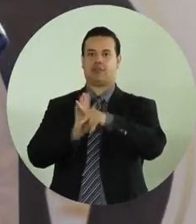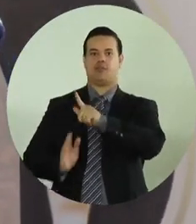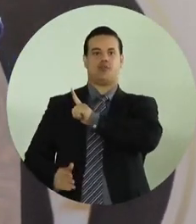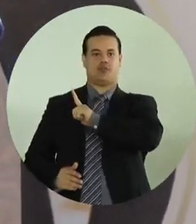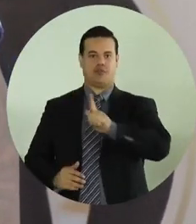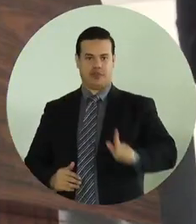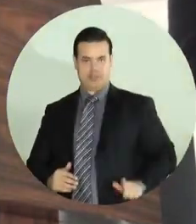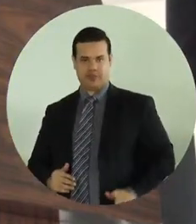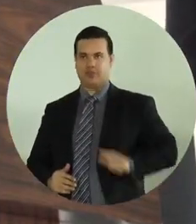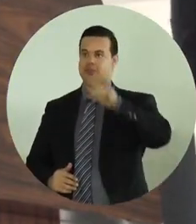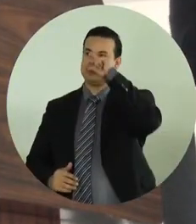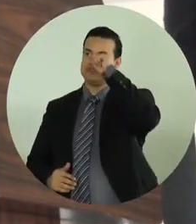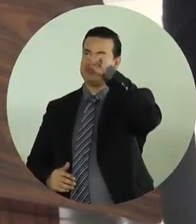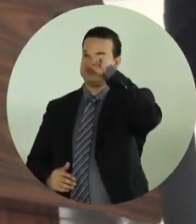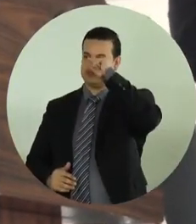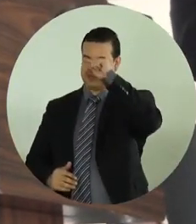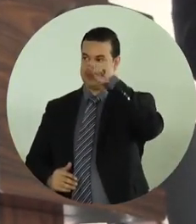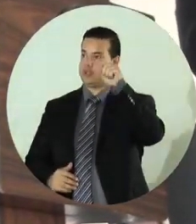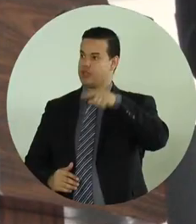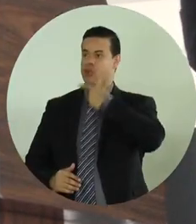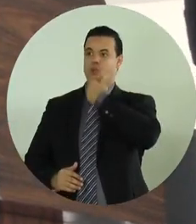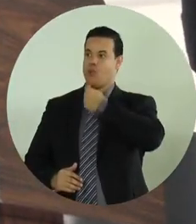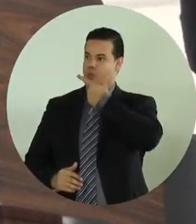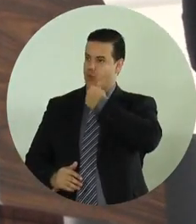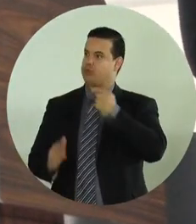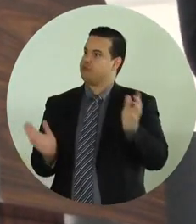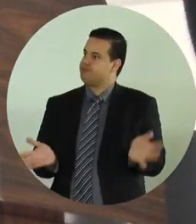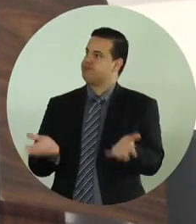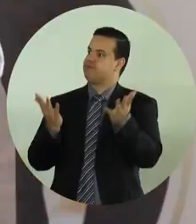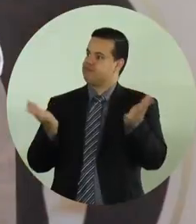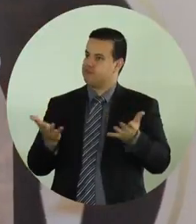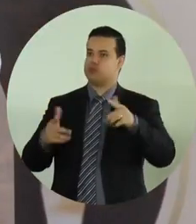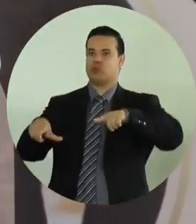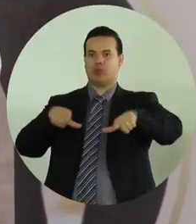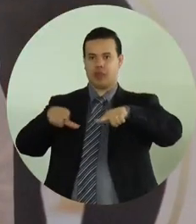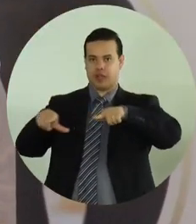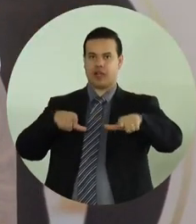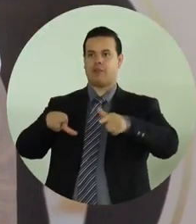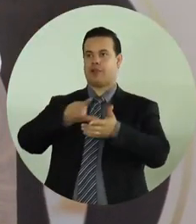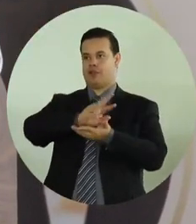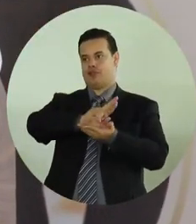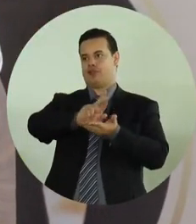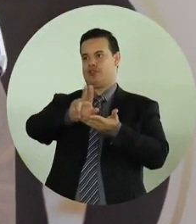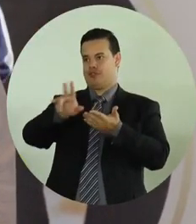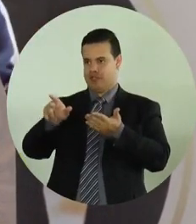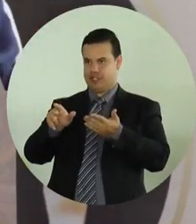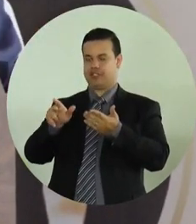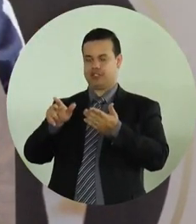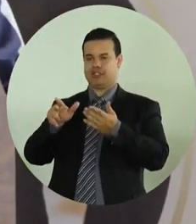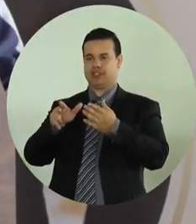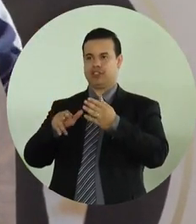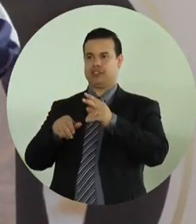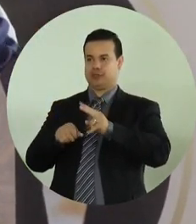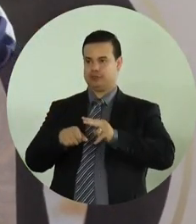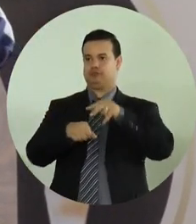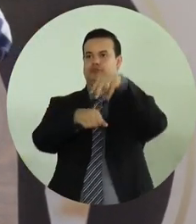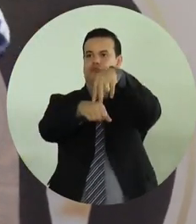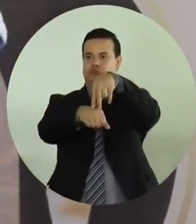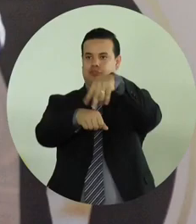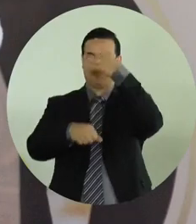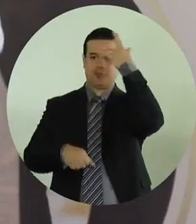Alckmin, que é um grande entusiasta dessas ações que colocam a pessoa com deficiência